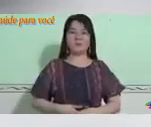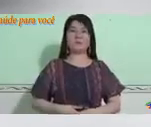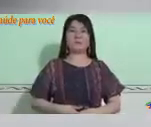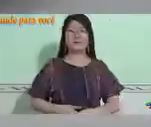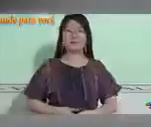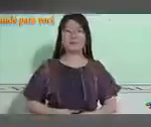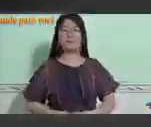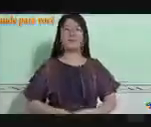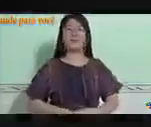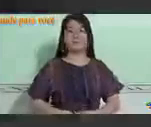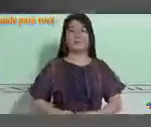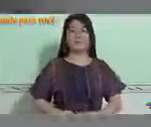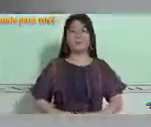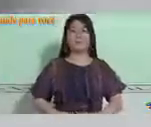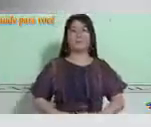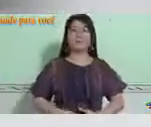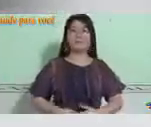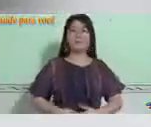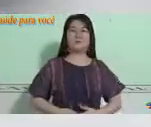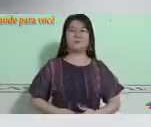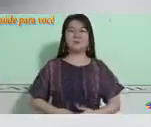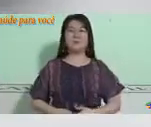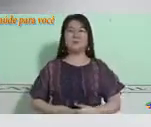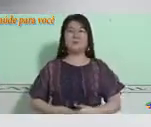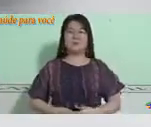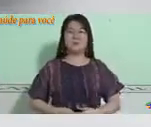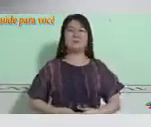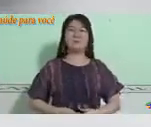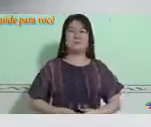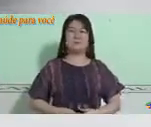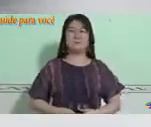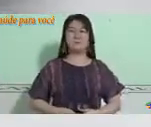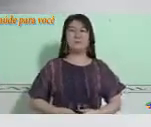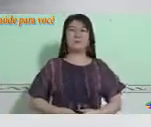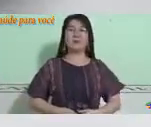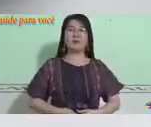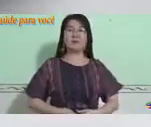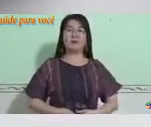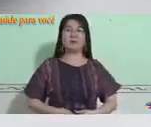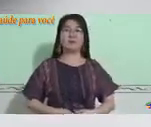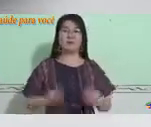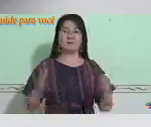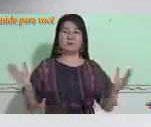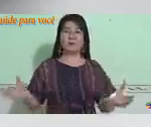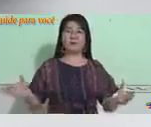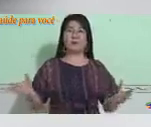AOMNTOXGERDO, dos hormônios da tireoide e beta-HCG, vírgula, cistos no ovários, vírgula,